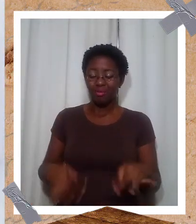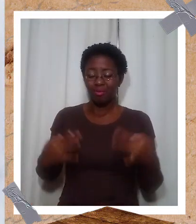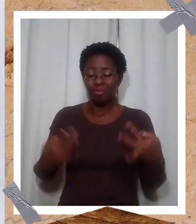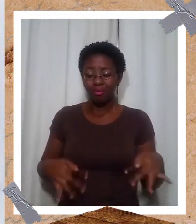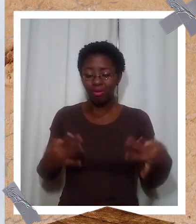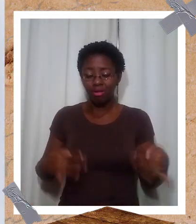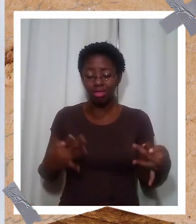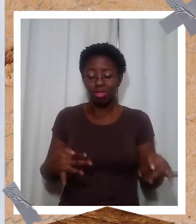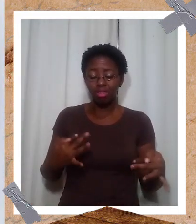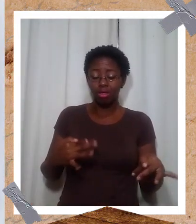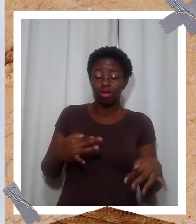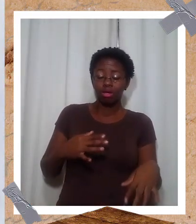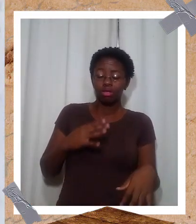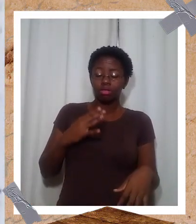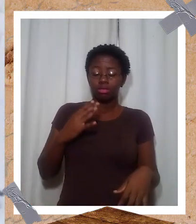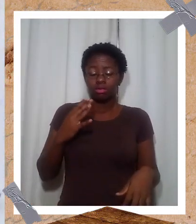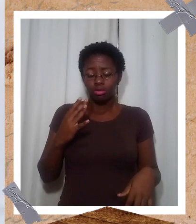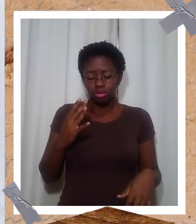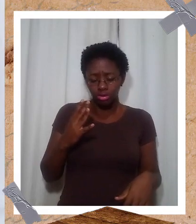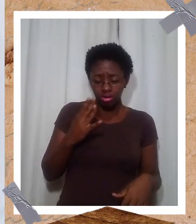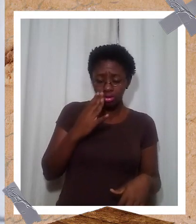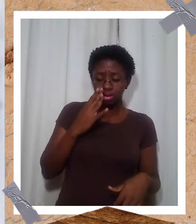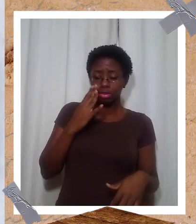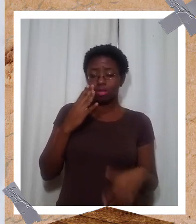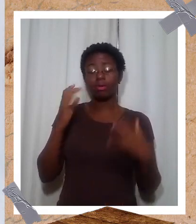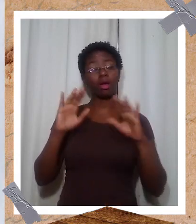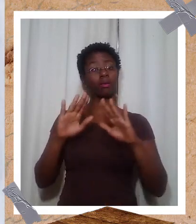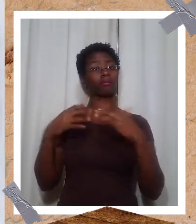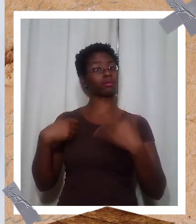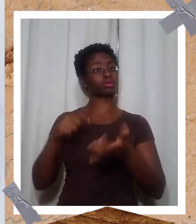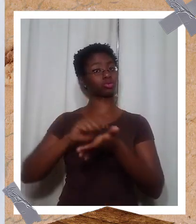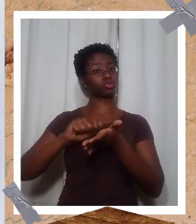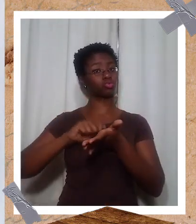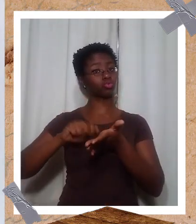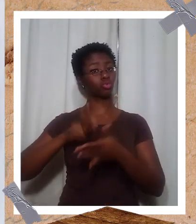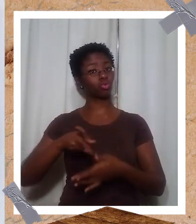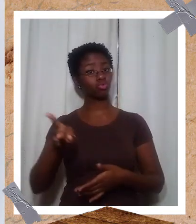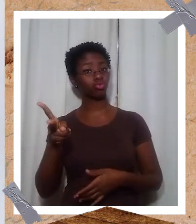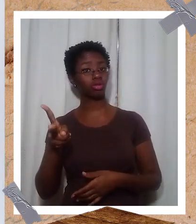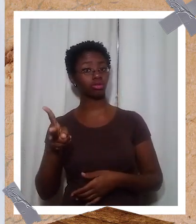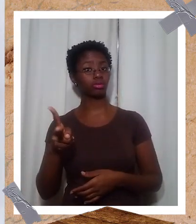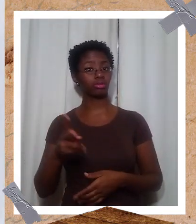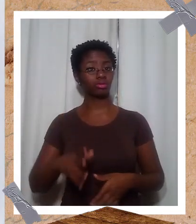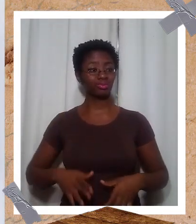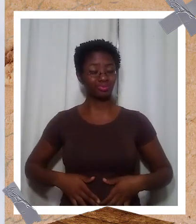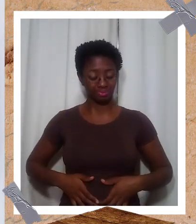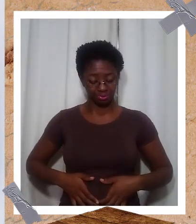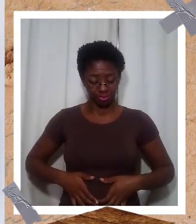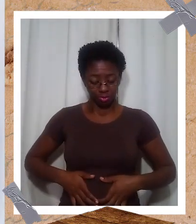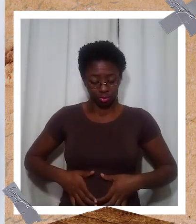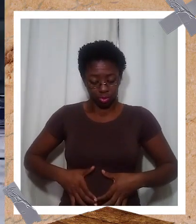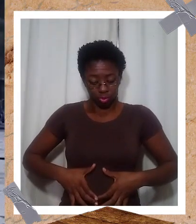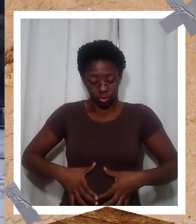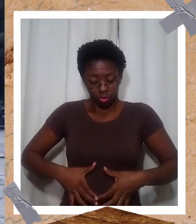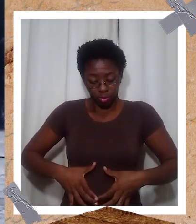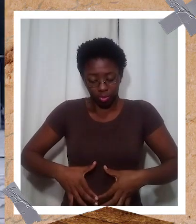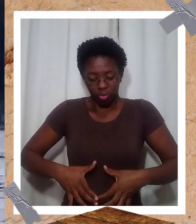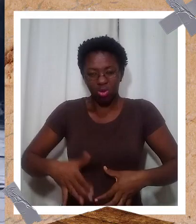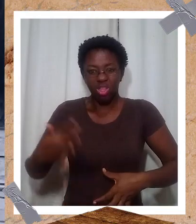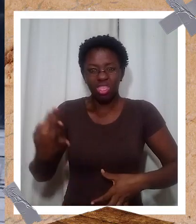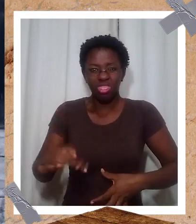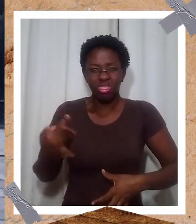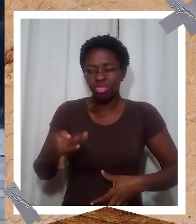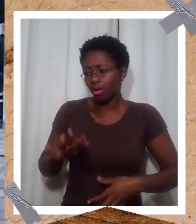dor quase me paralisa, mas a escrita precisa continuar. Meu ventre enche e inexplicavelmente dói. O